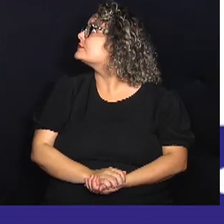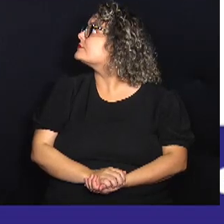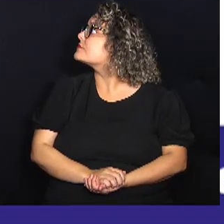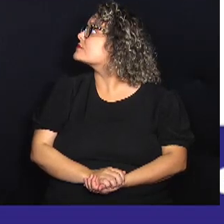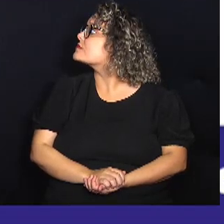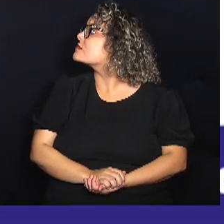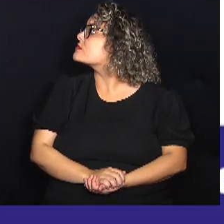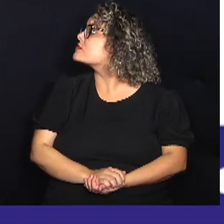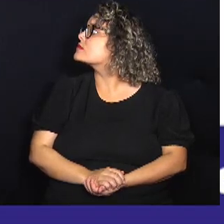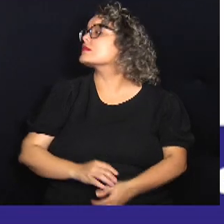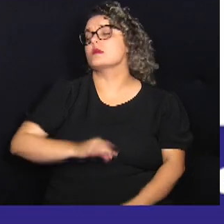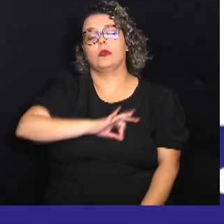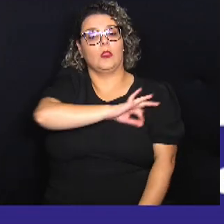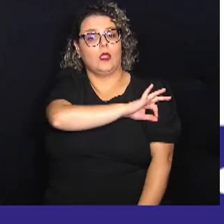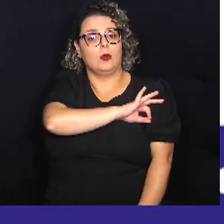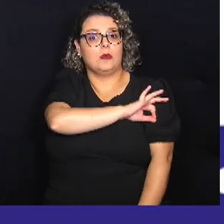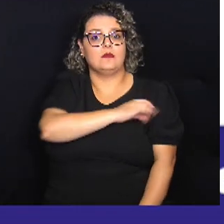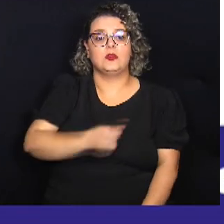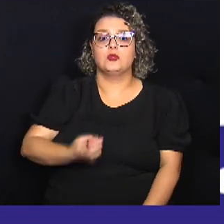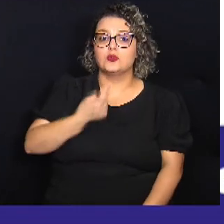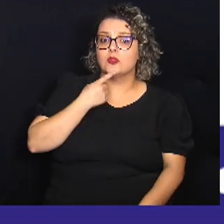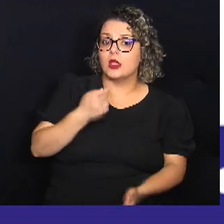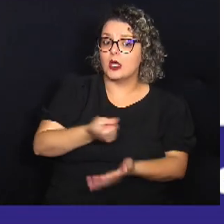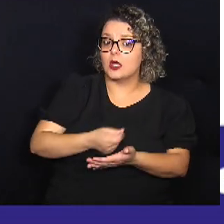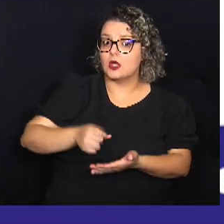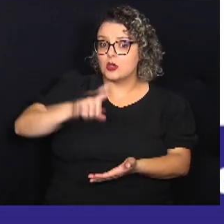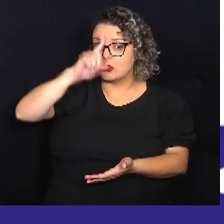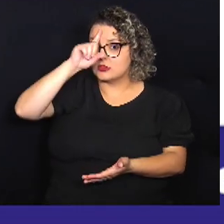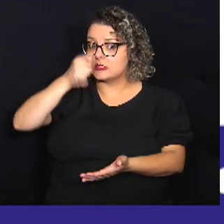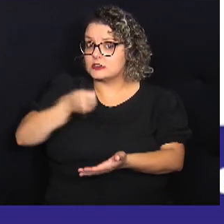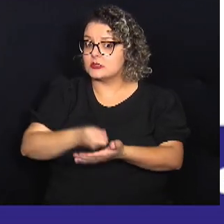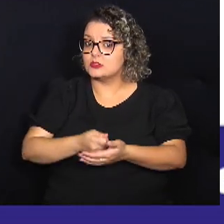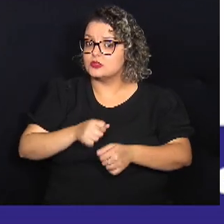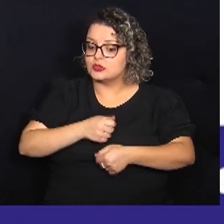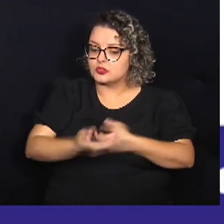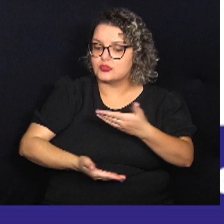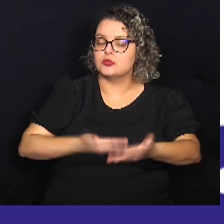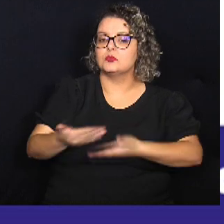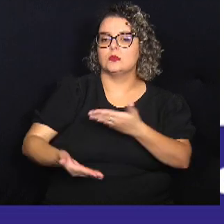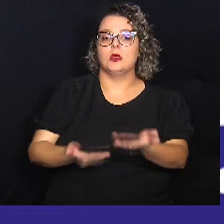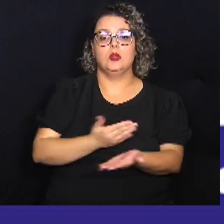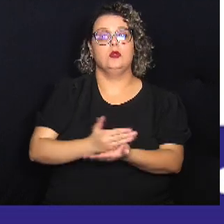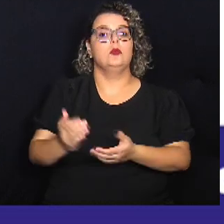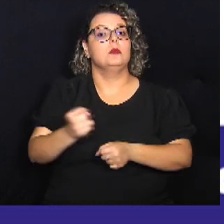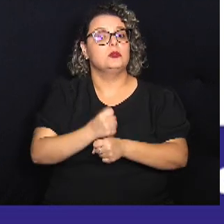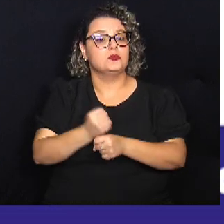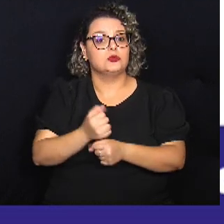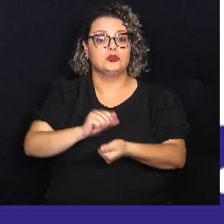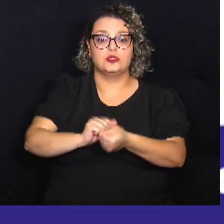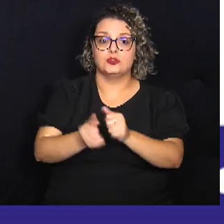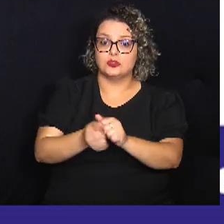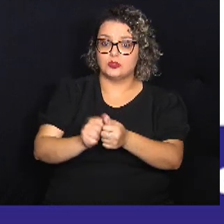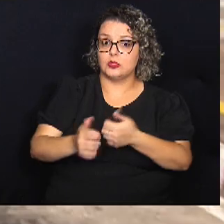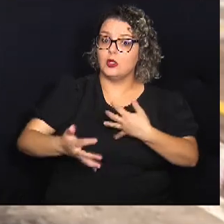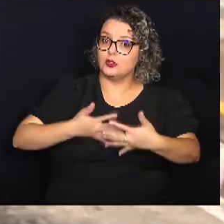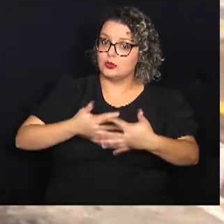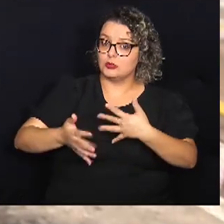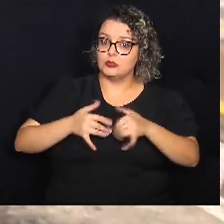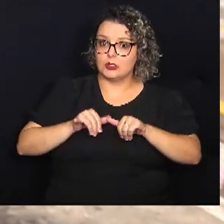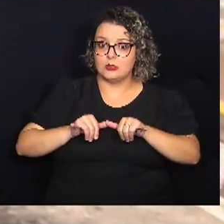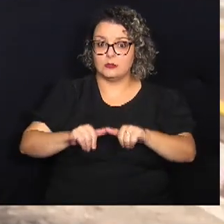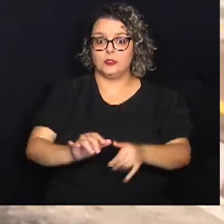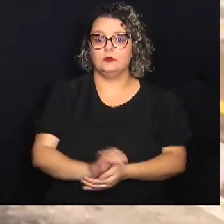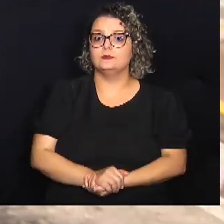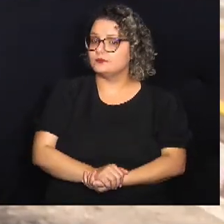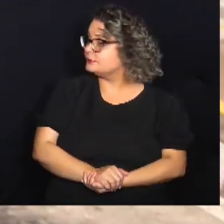A Prefeitura de Campinas assinou a ordem de serviço para o início das obras de revitalização do Terminal Mercado.